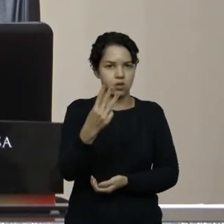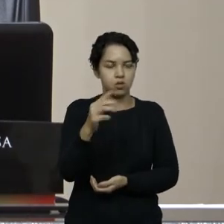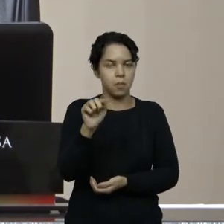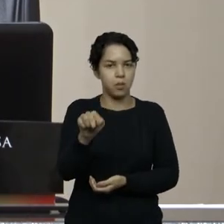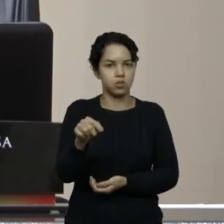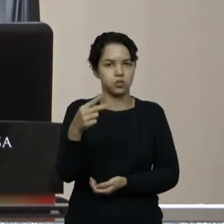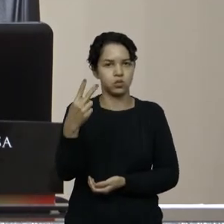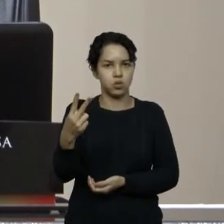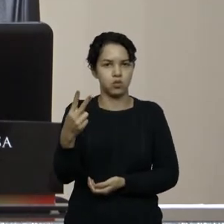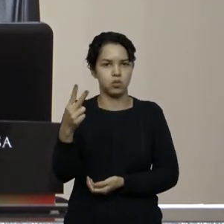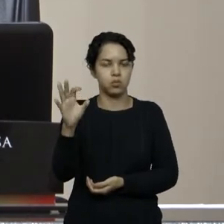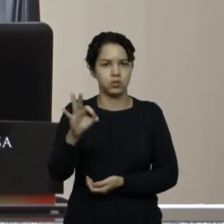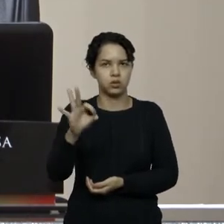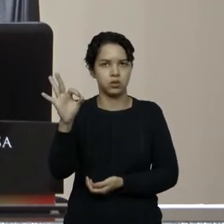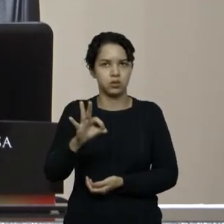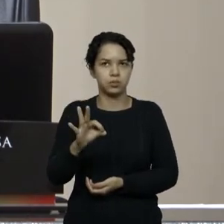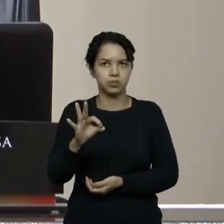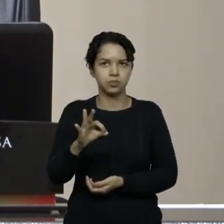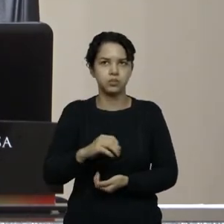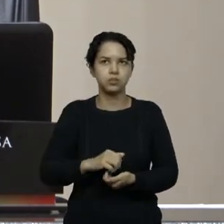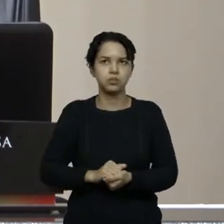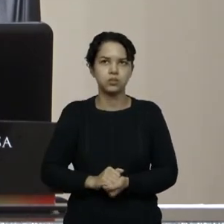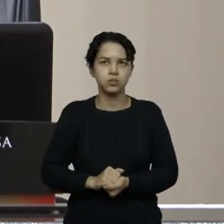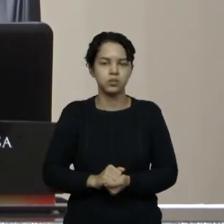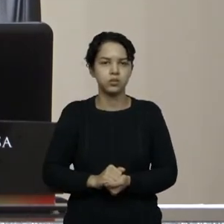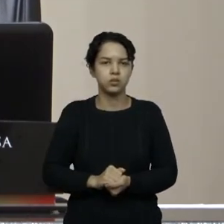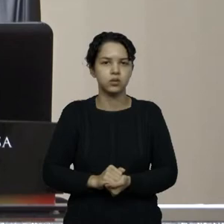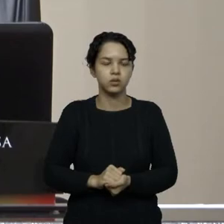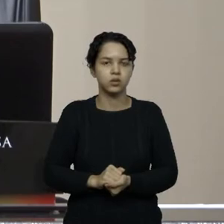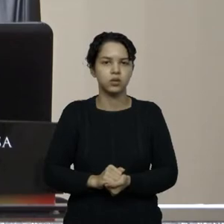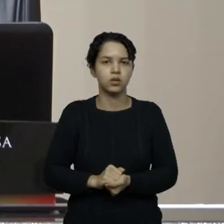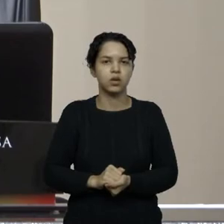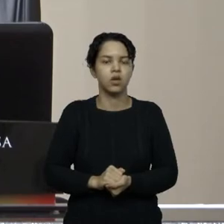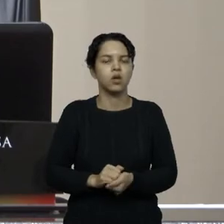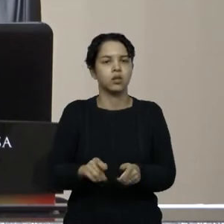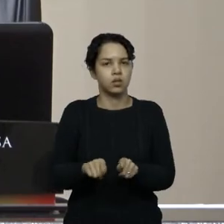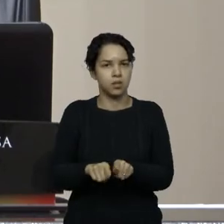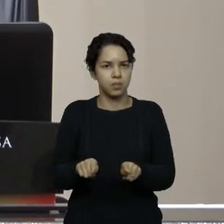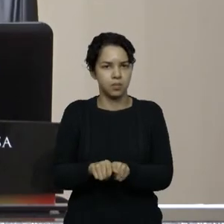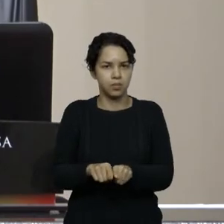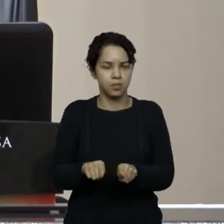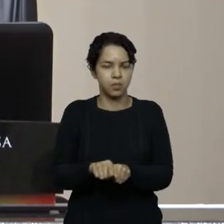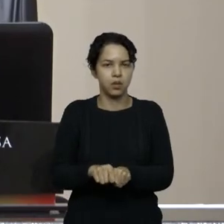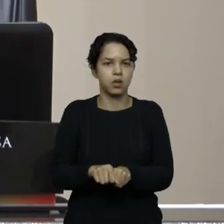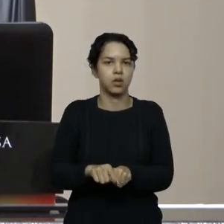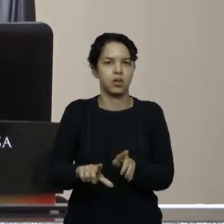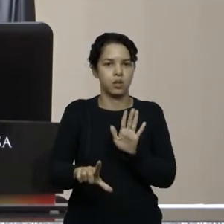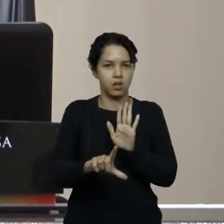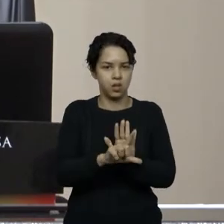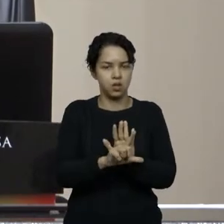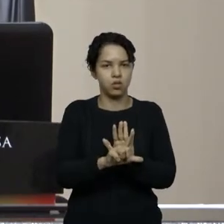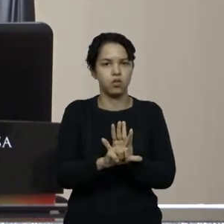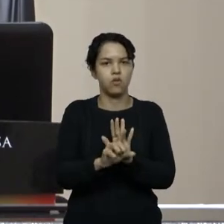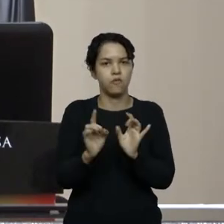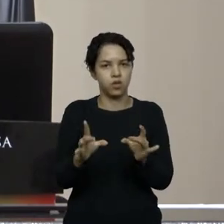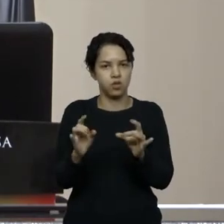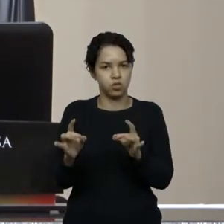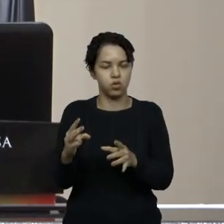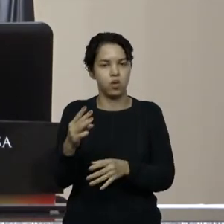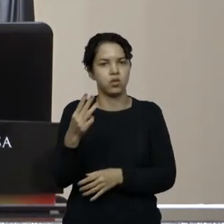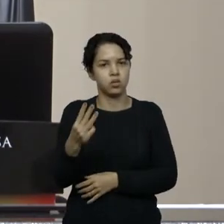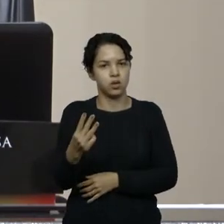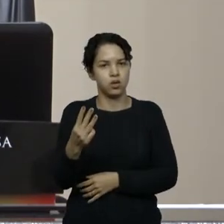cento Oi e o leite estaria sendo vendido a dezessete por cento